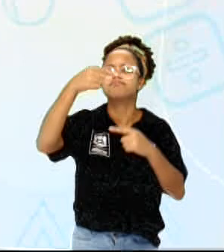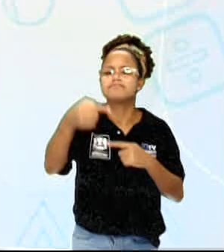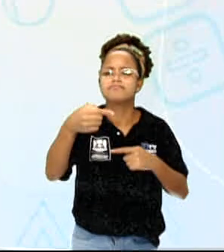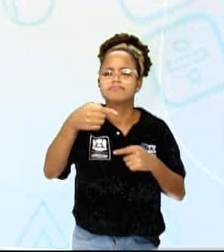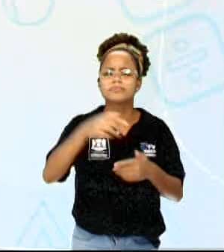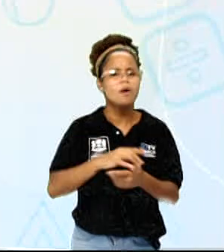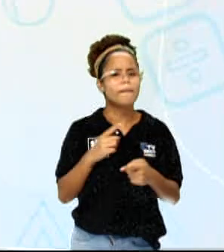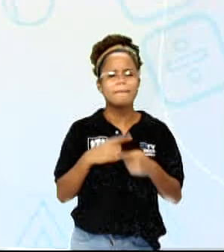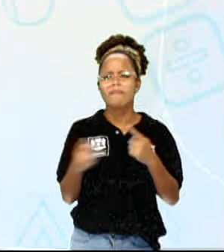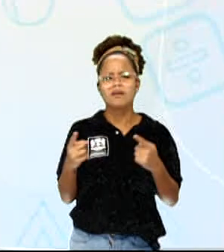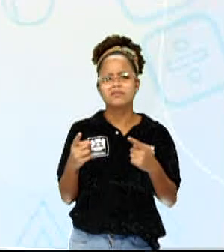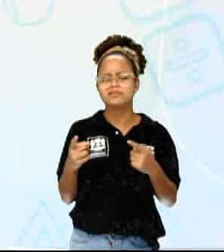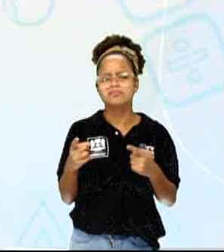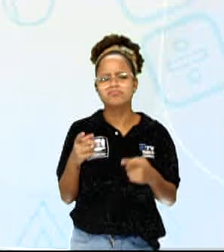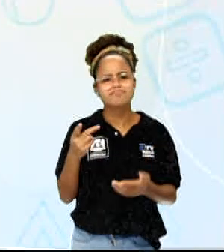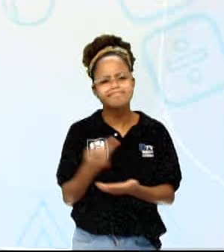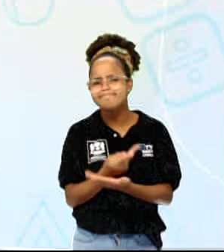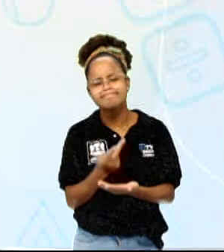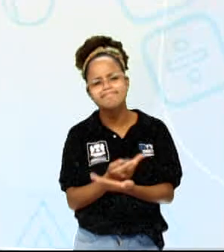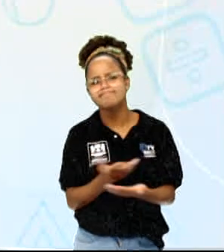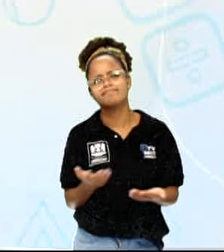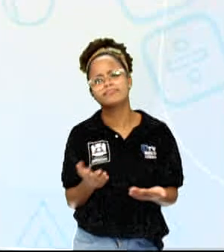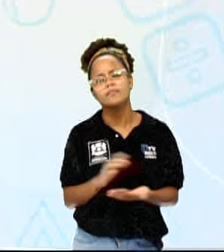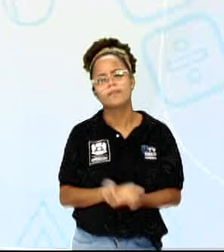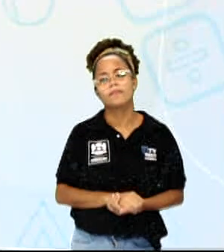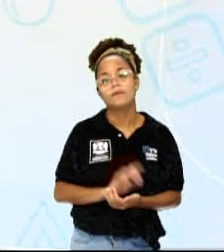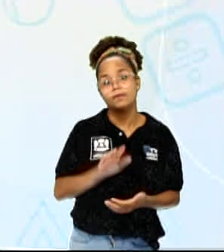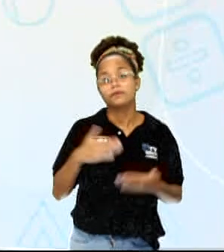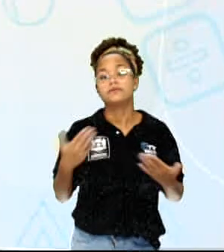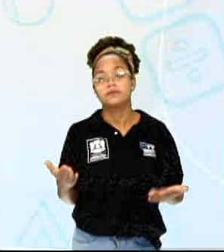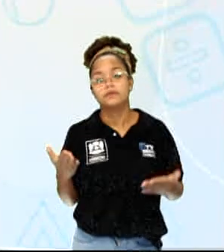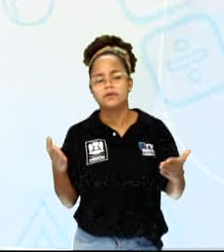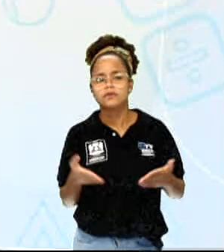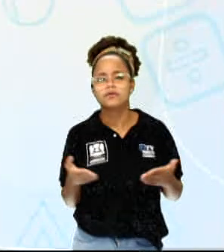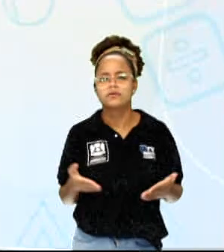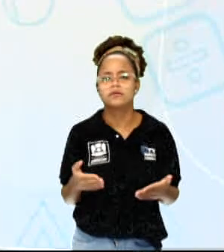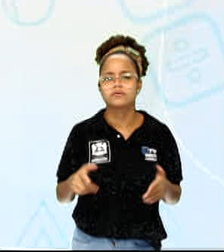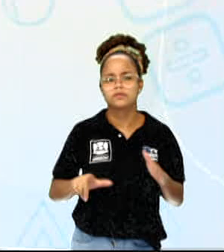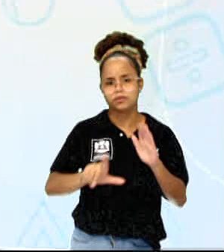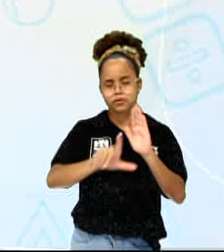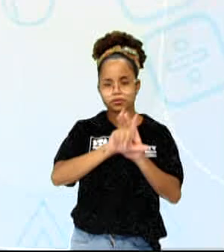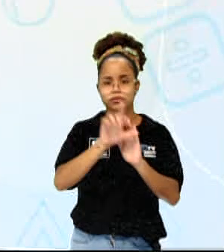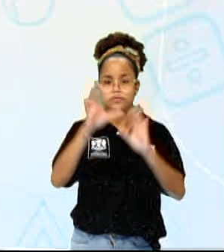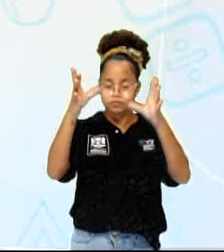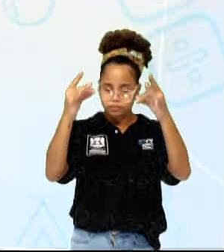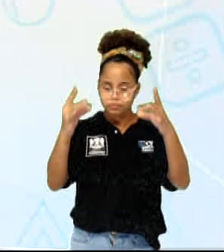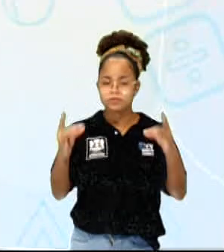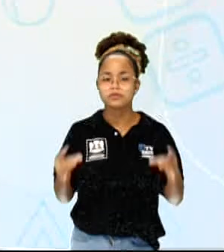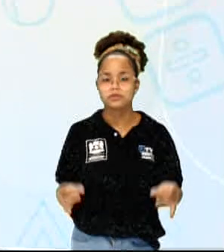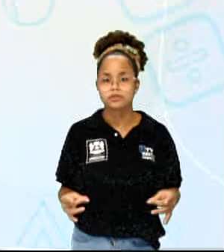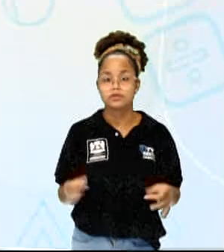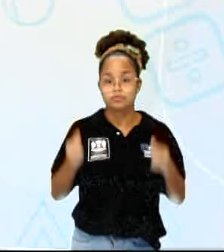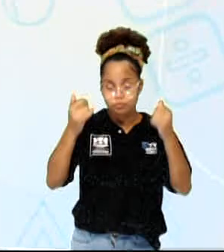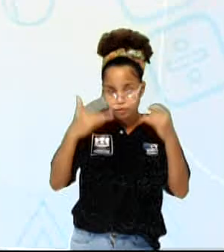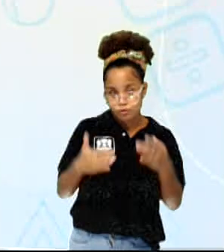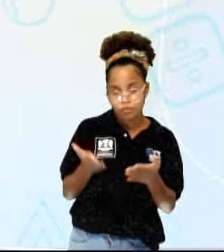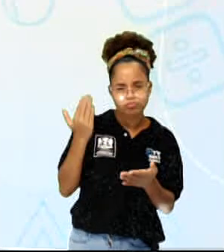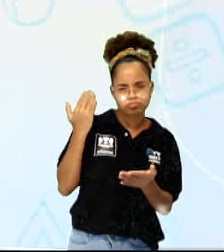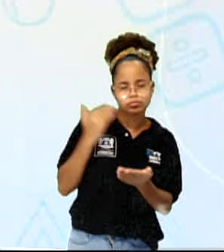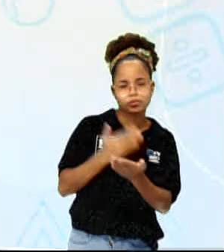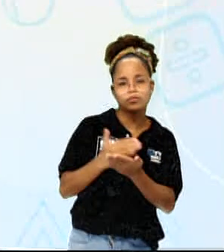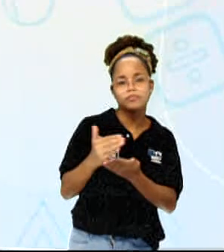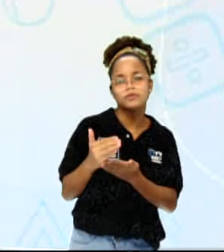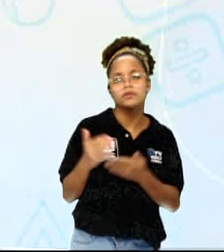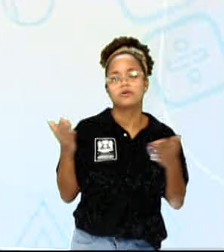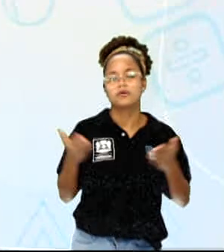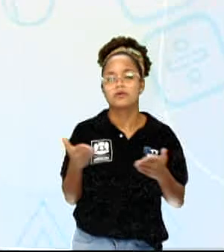foi resolvido, não é? Então a gente trata, né, com as legislações específicas que a gente falou lá no início, a gente fala um